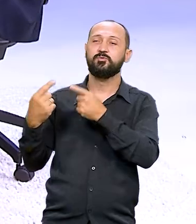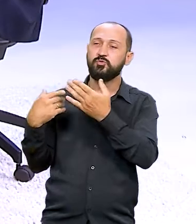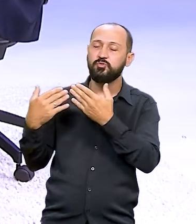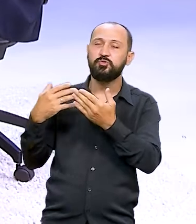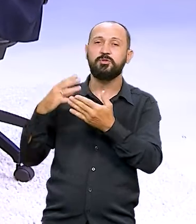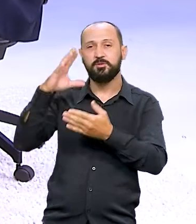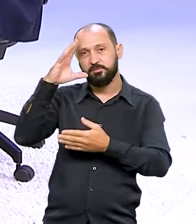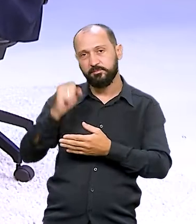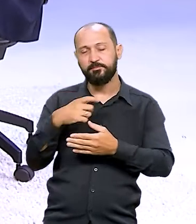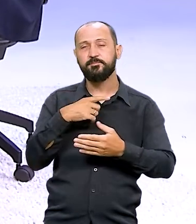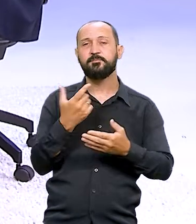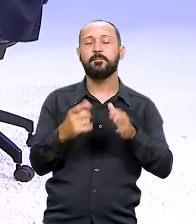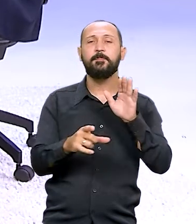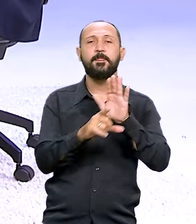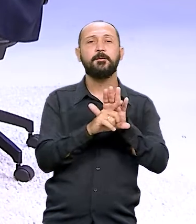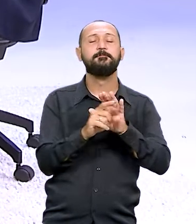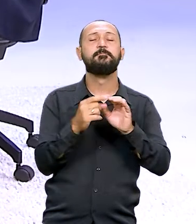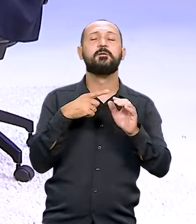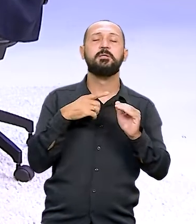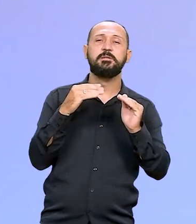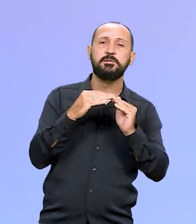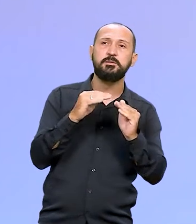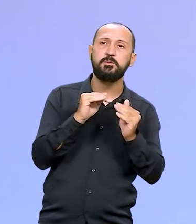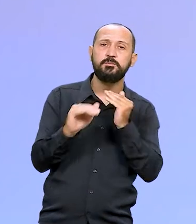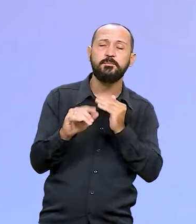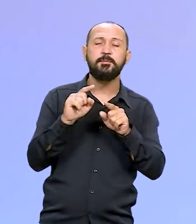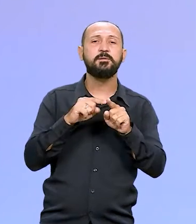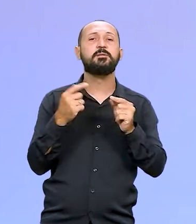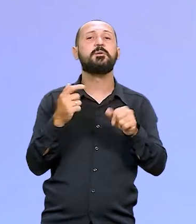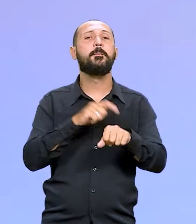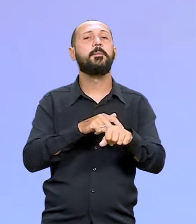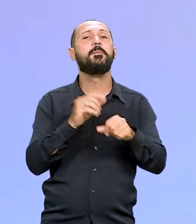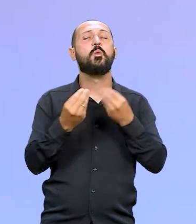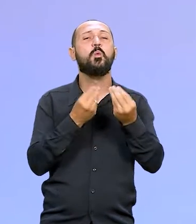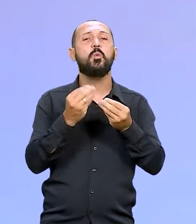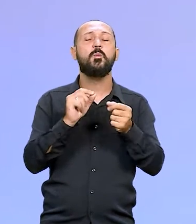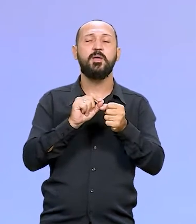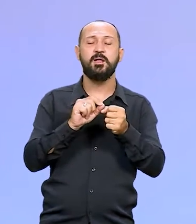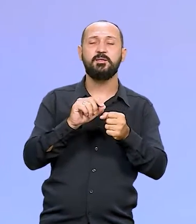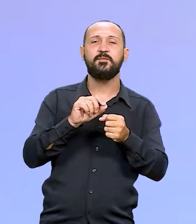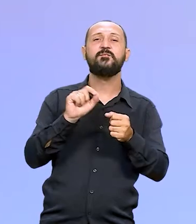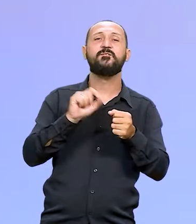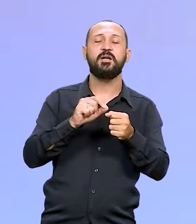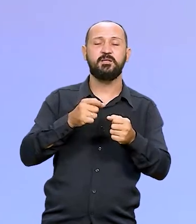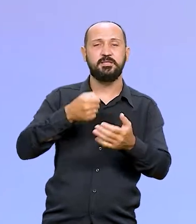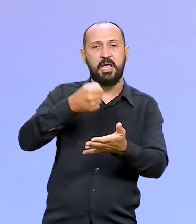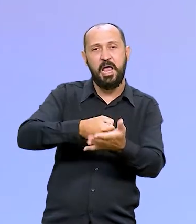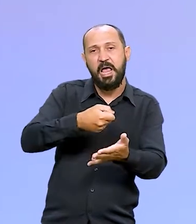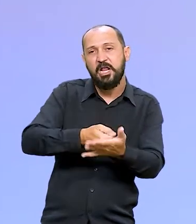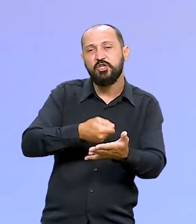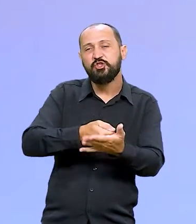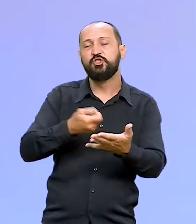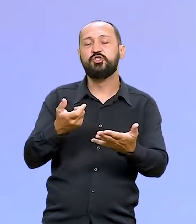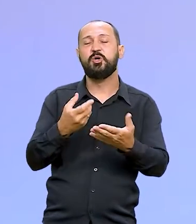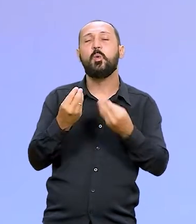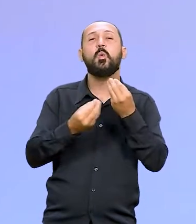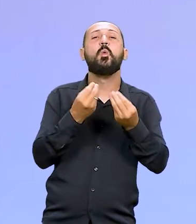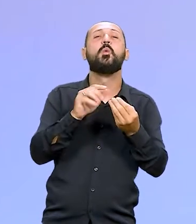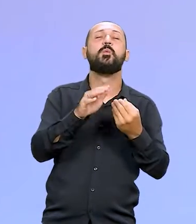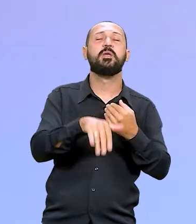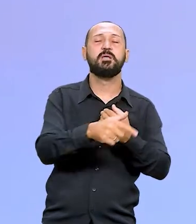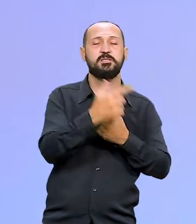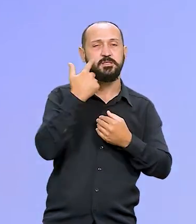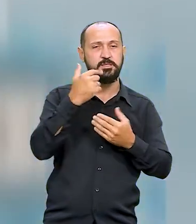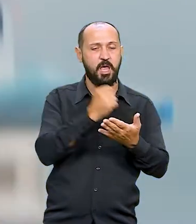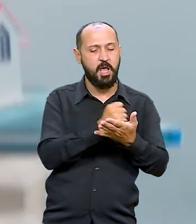uma discussão da constitucionalidade ou inconstitucionalidade, mas sim desse procedimento de como era executado essa garantia, como era executado esse